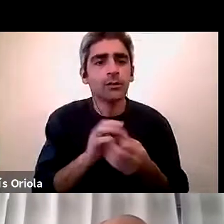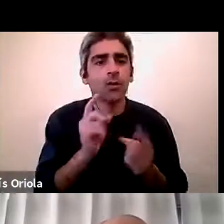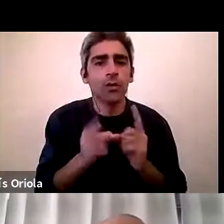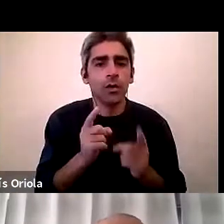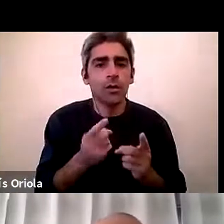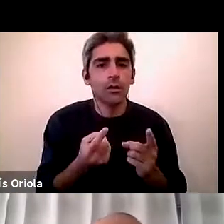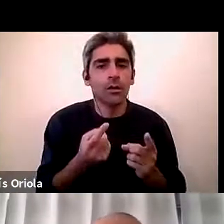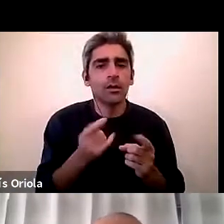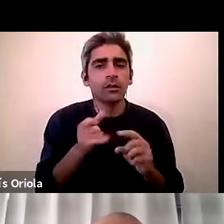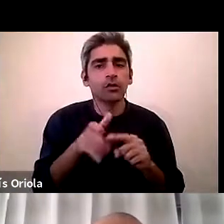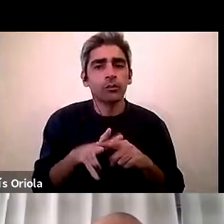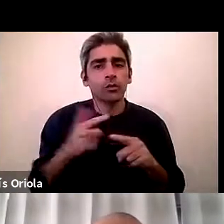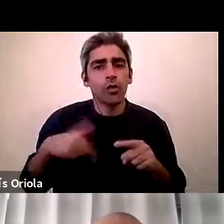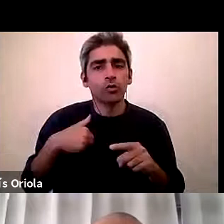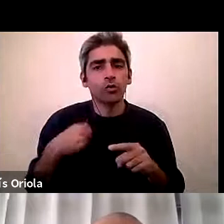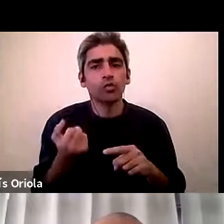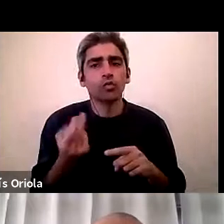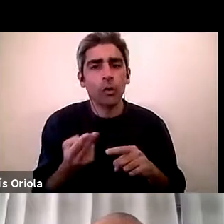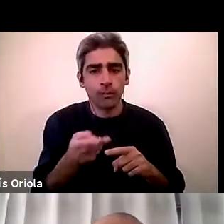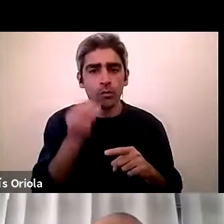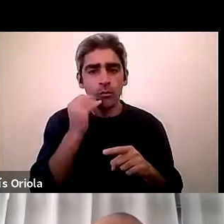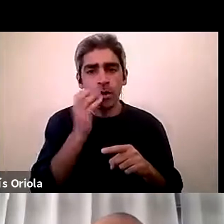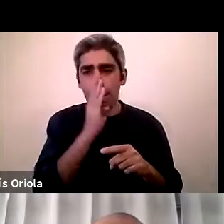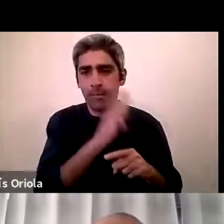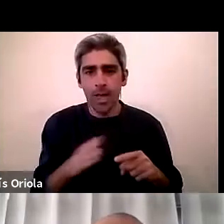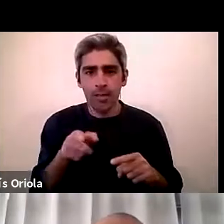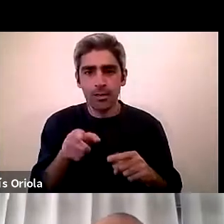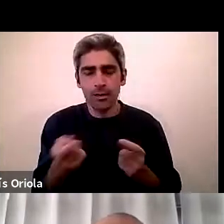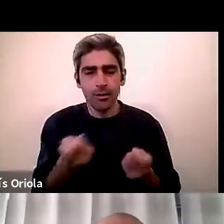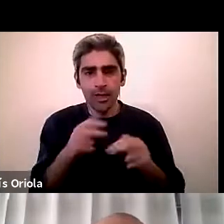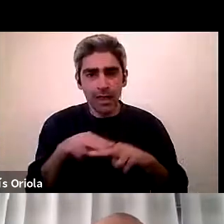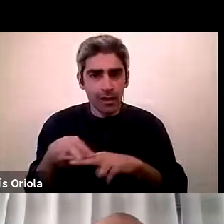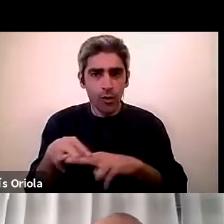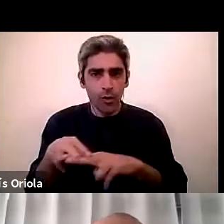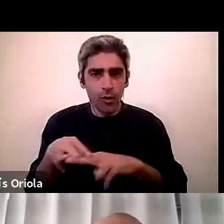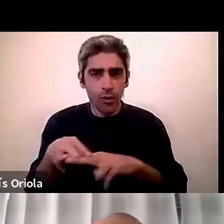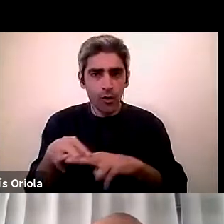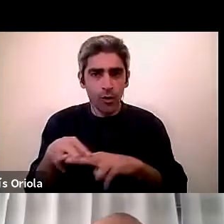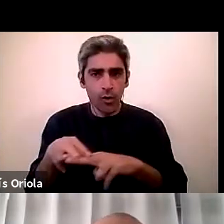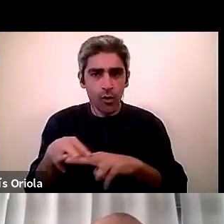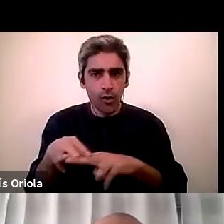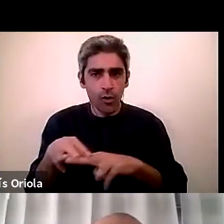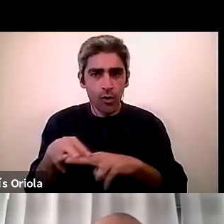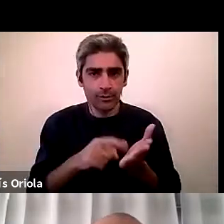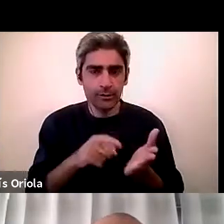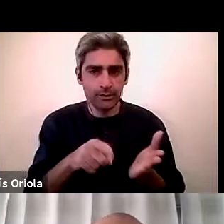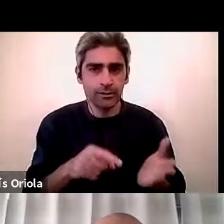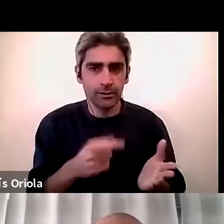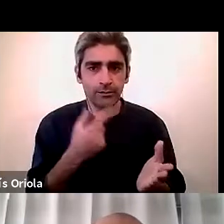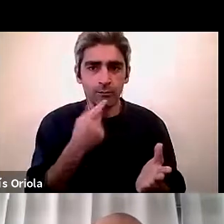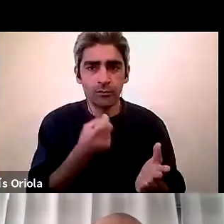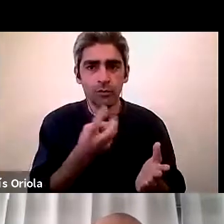com também os instrumentos que nós usamos na aplicação e no diagnóstico dessas necessidades, porque